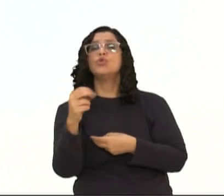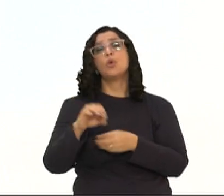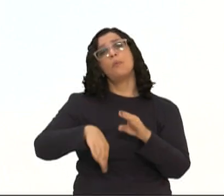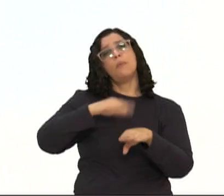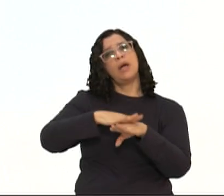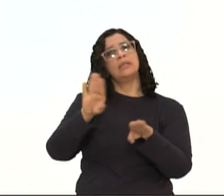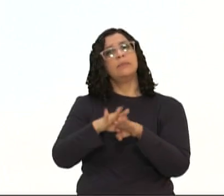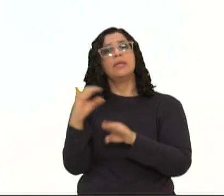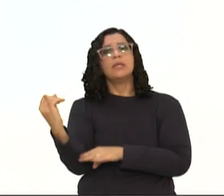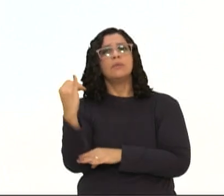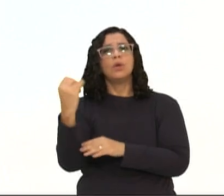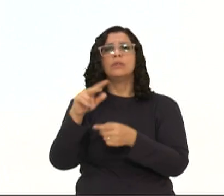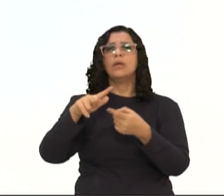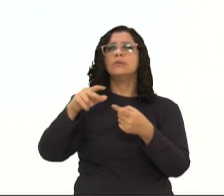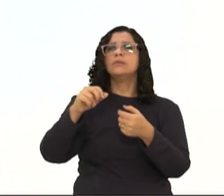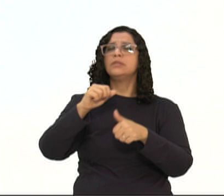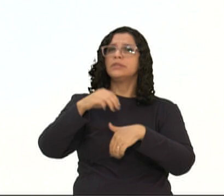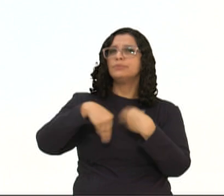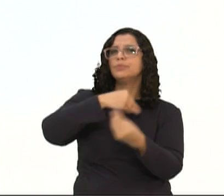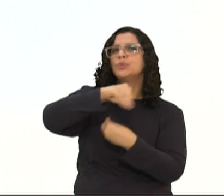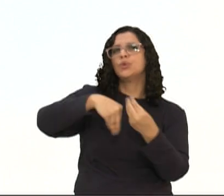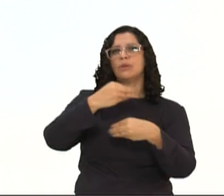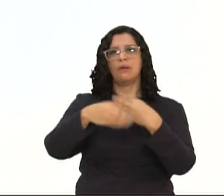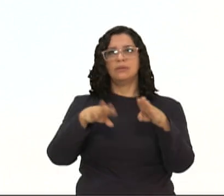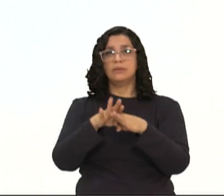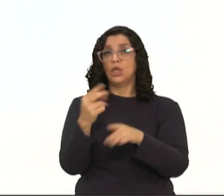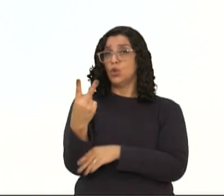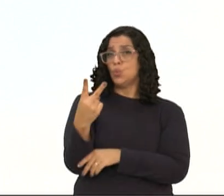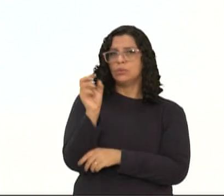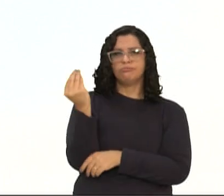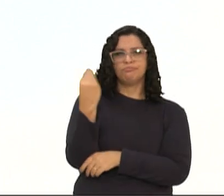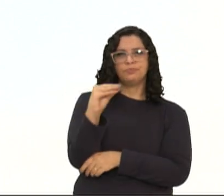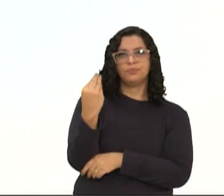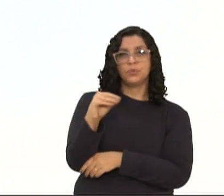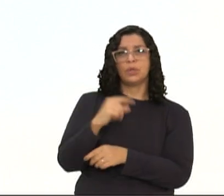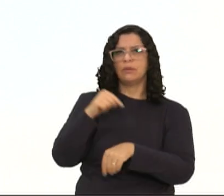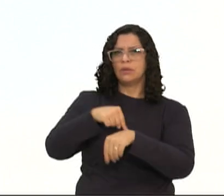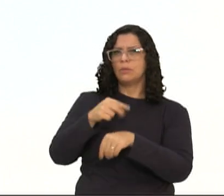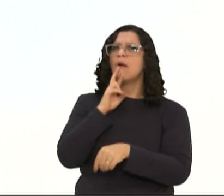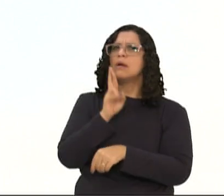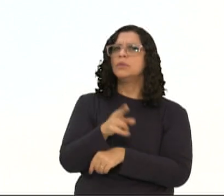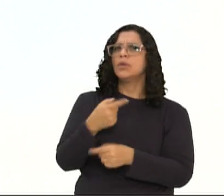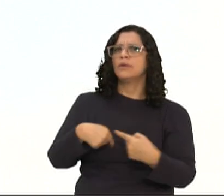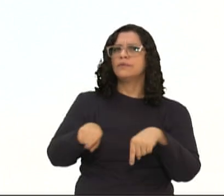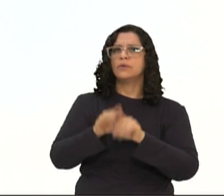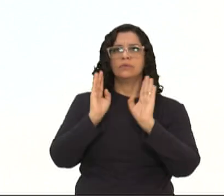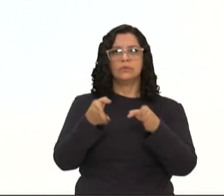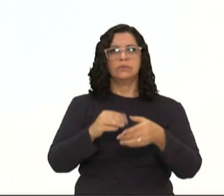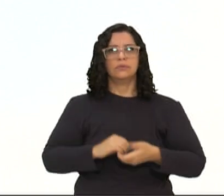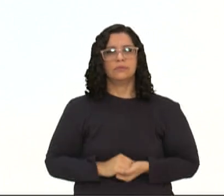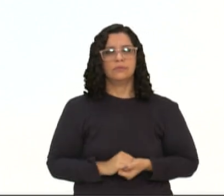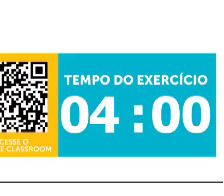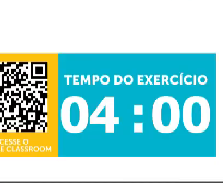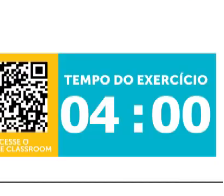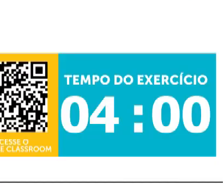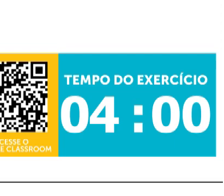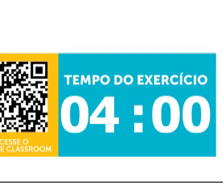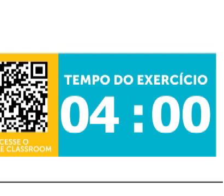mais importantes reformas. Basta você me dizer duas delas. Tem um tempinho aí para vocês fazerem, eu logo retorno.